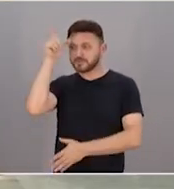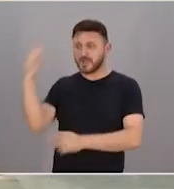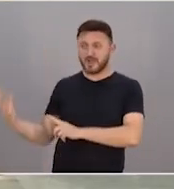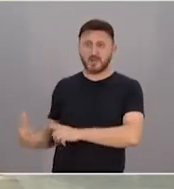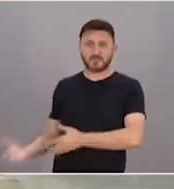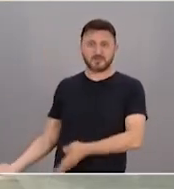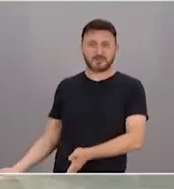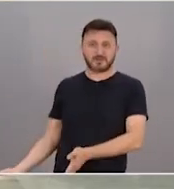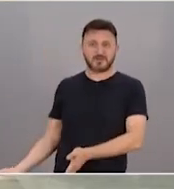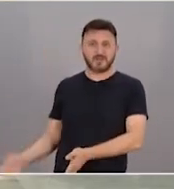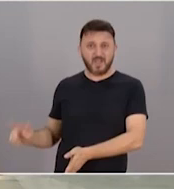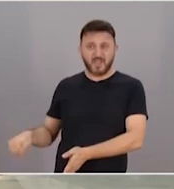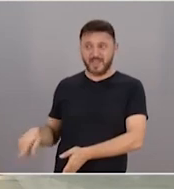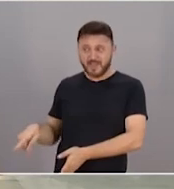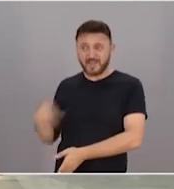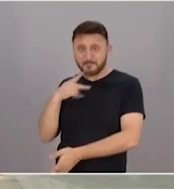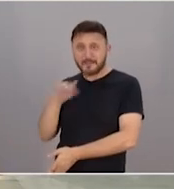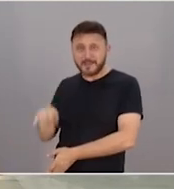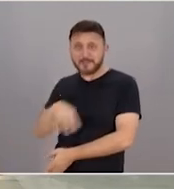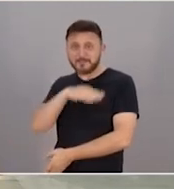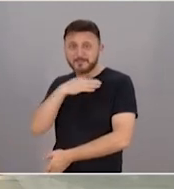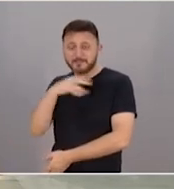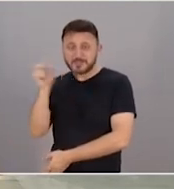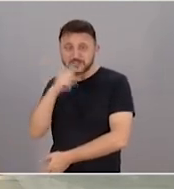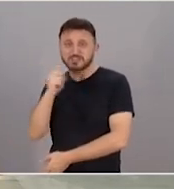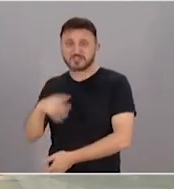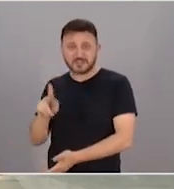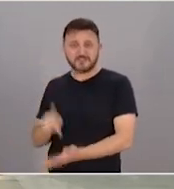caramba! Quem é o pai da mentira?